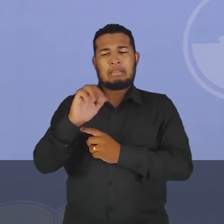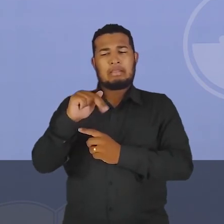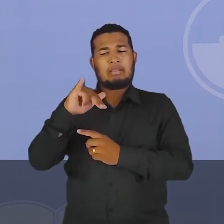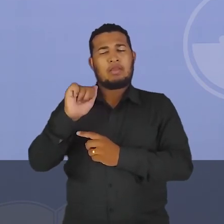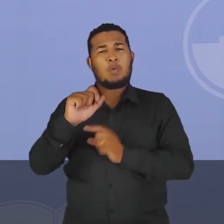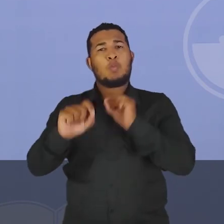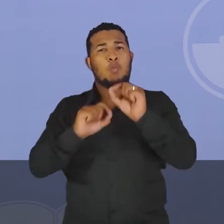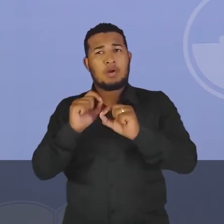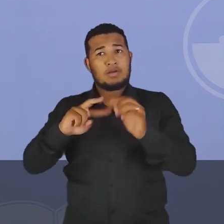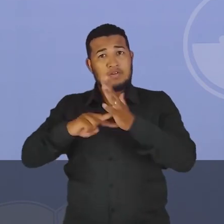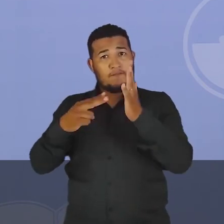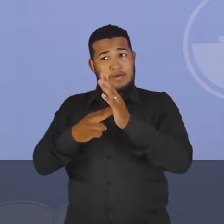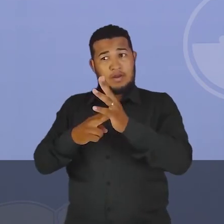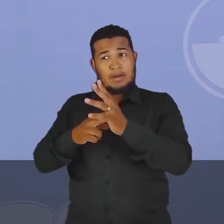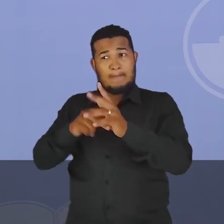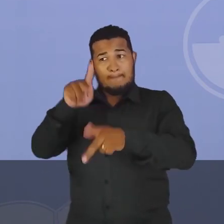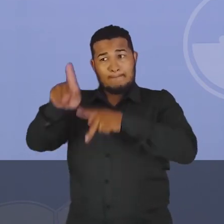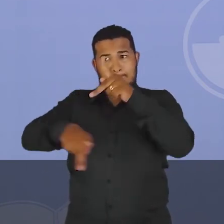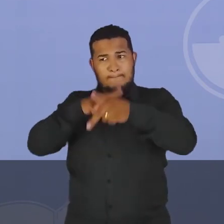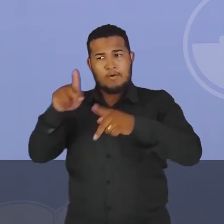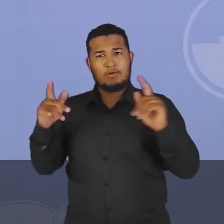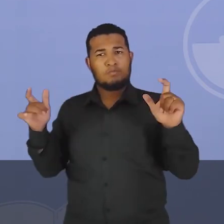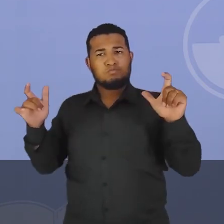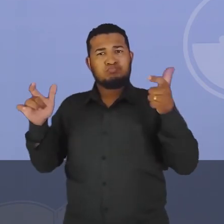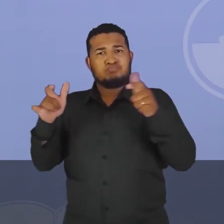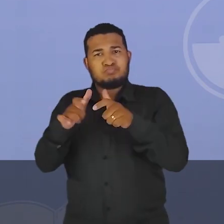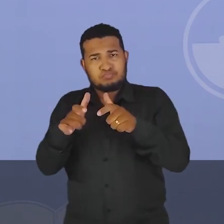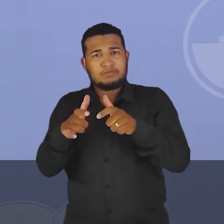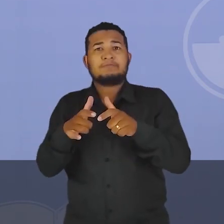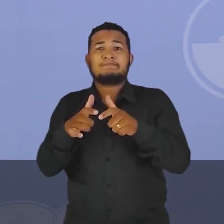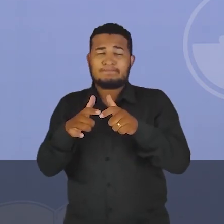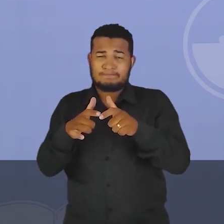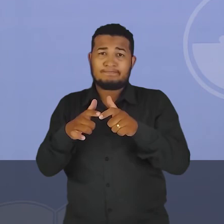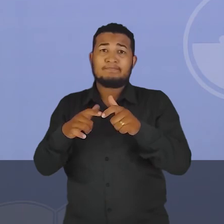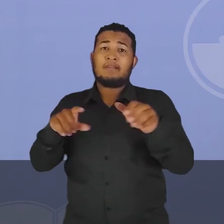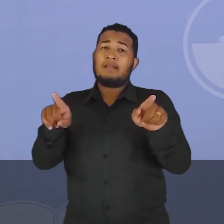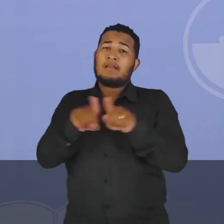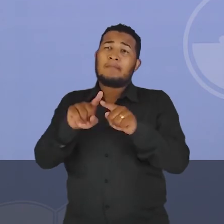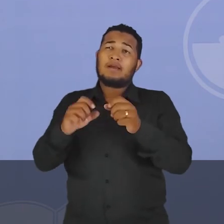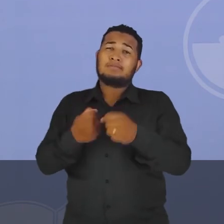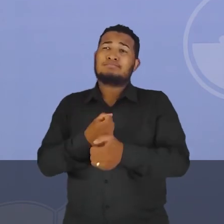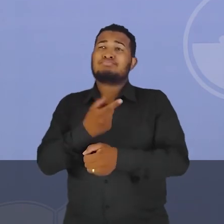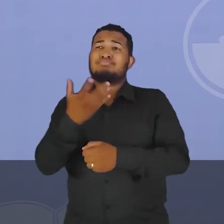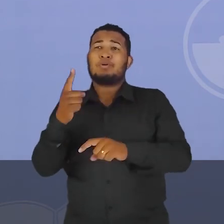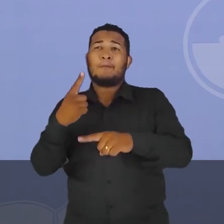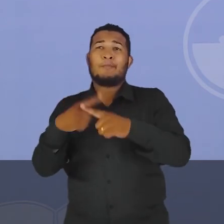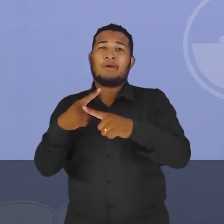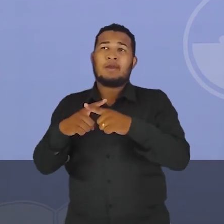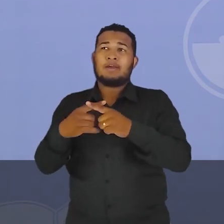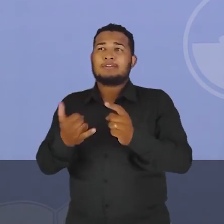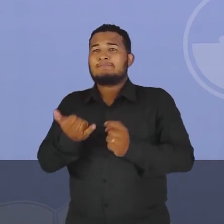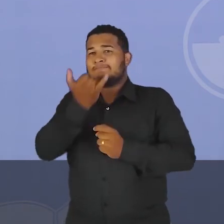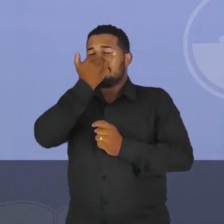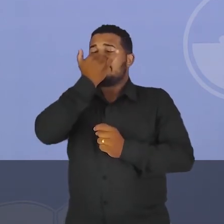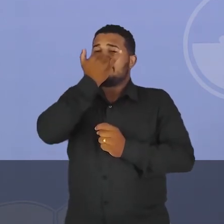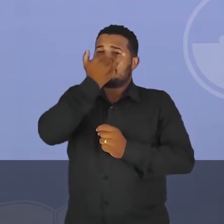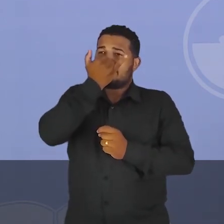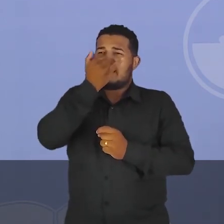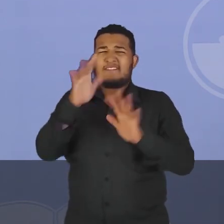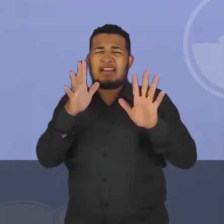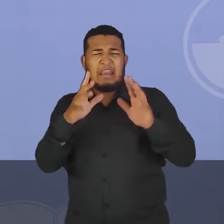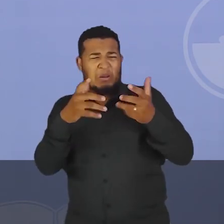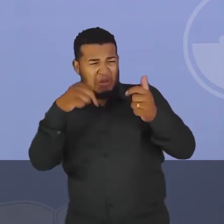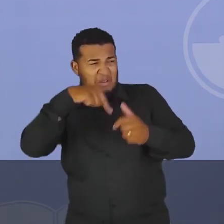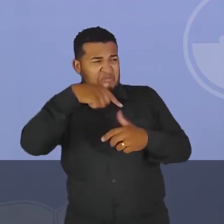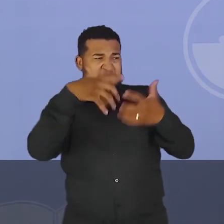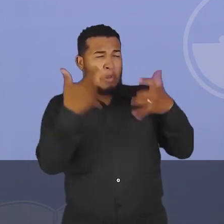esgotamento da população, isso, claro, nos primeiros tempos. Muitas vezes essa população ameaçava desertar da capitania,